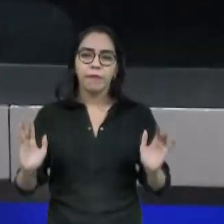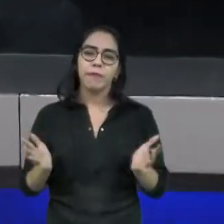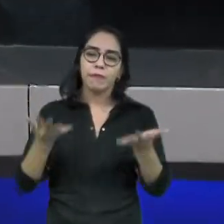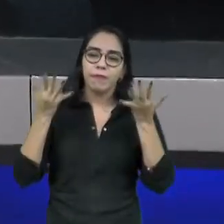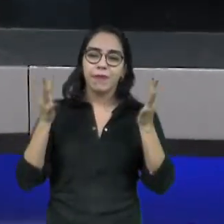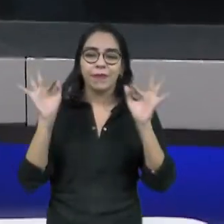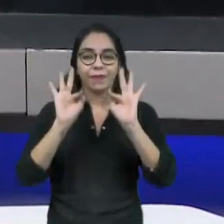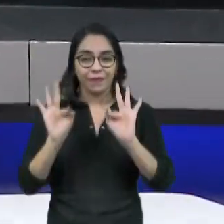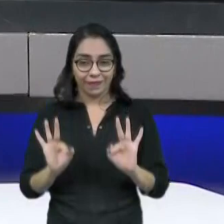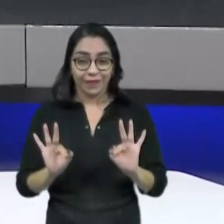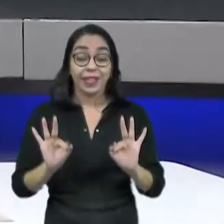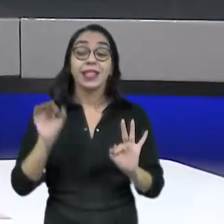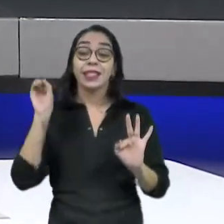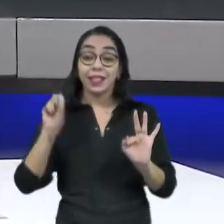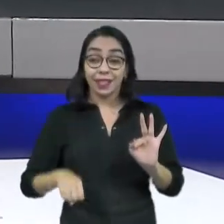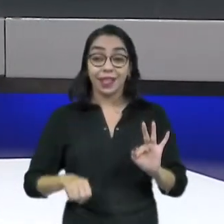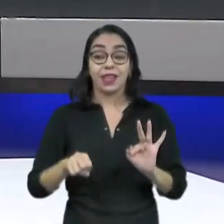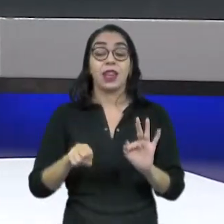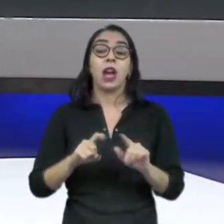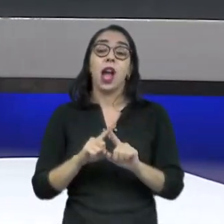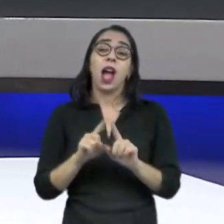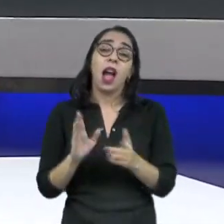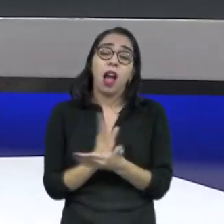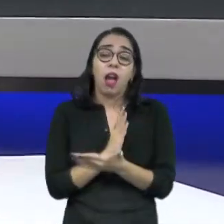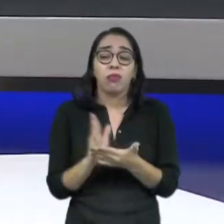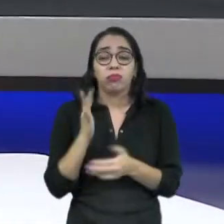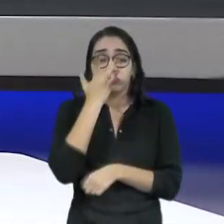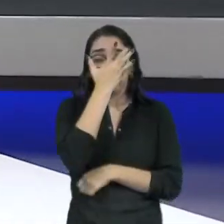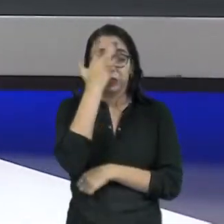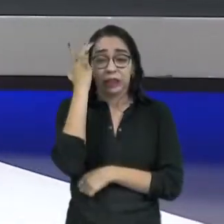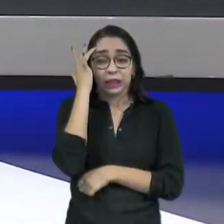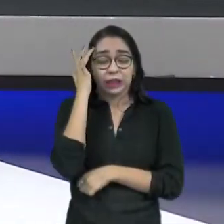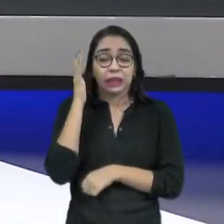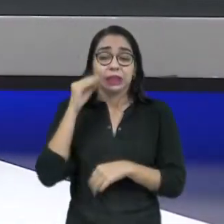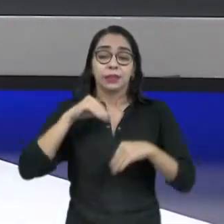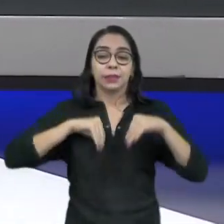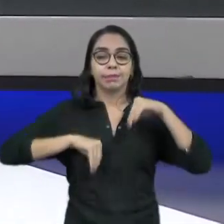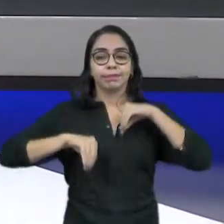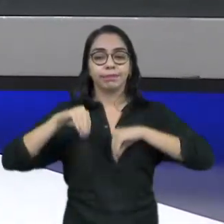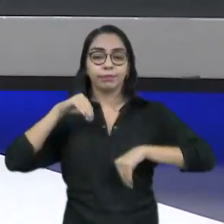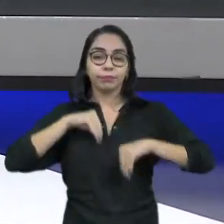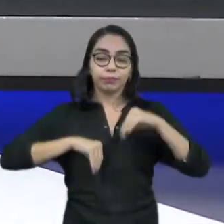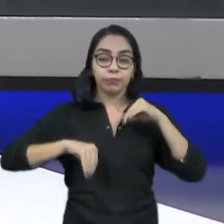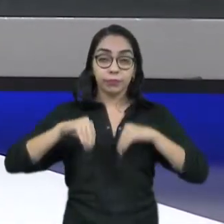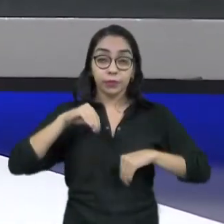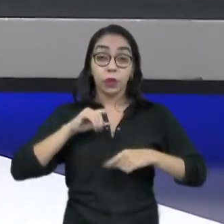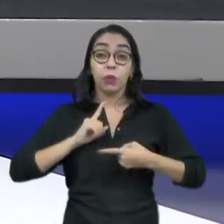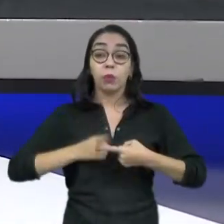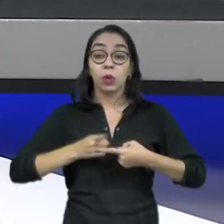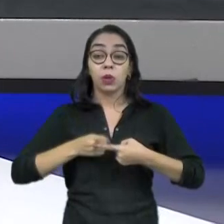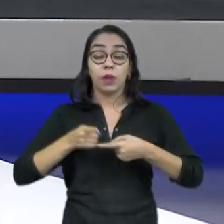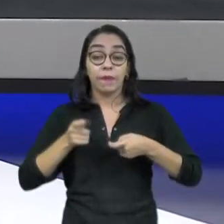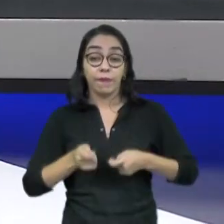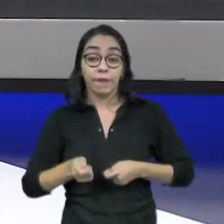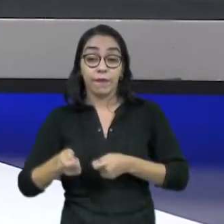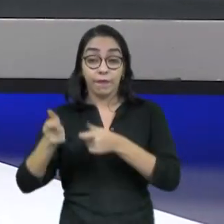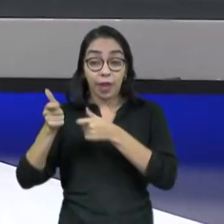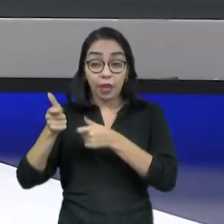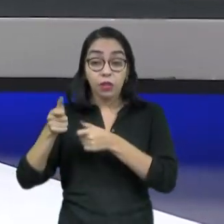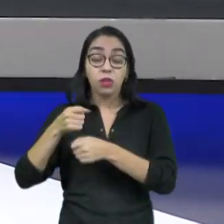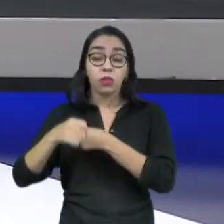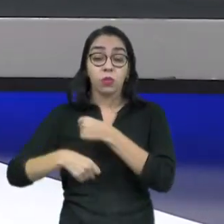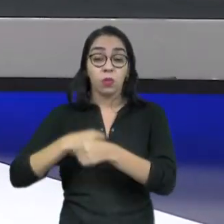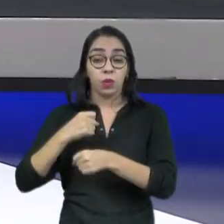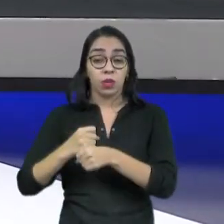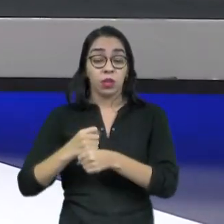muita alegria para muitos para outros é um momento depressivo as festas de fim de ano podem representar um